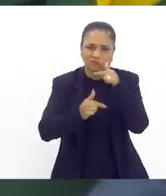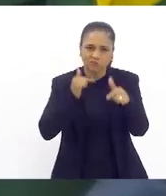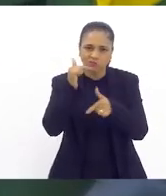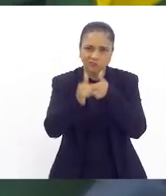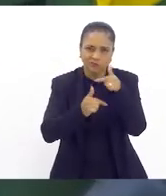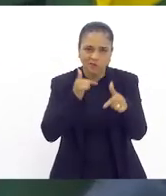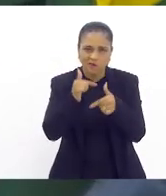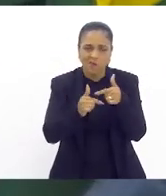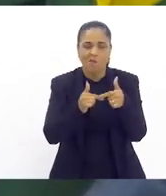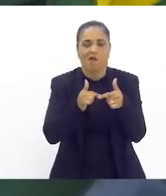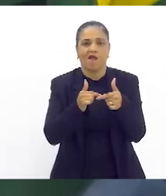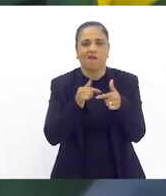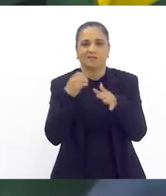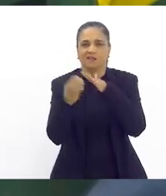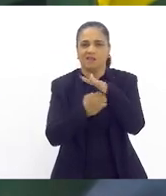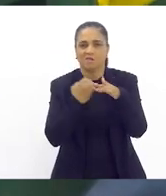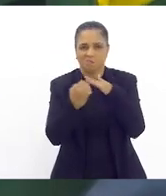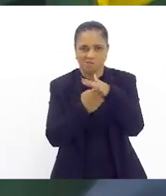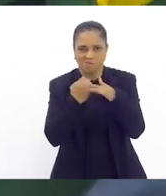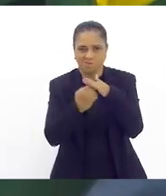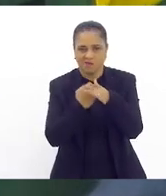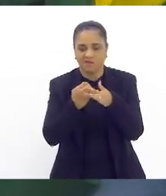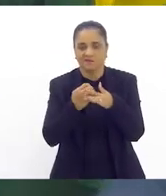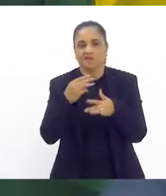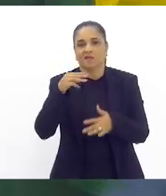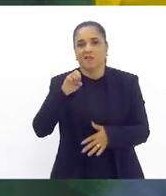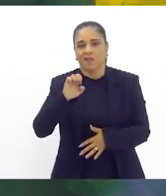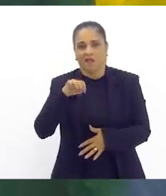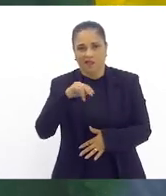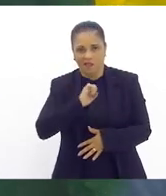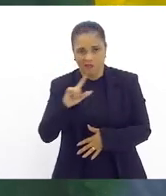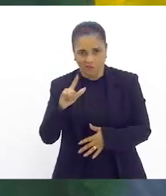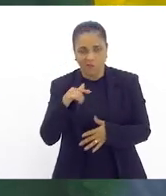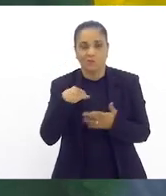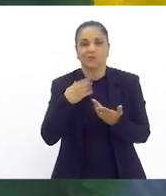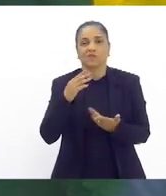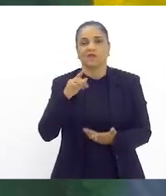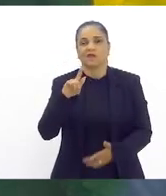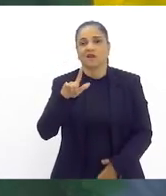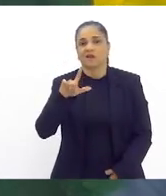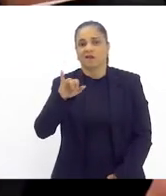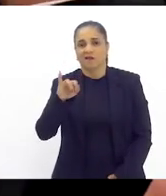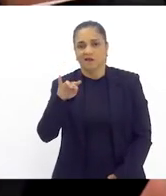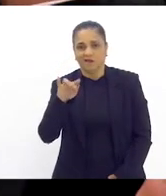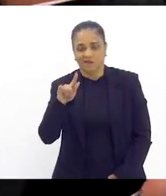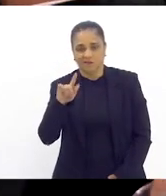franquear aqui a palavra a deputada Dani Balbi